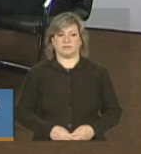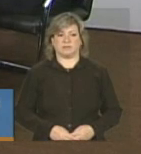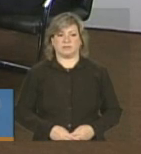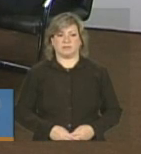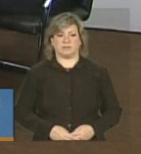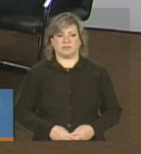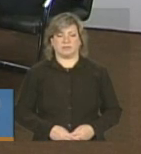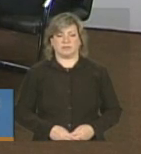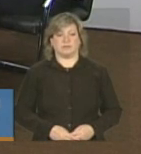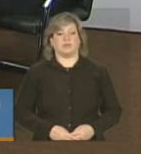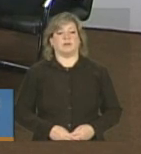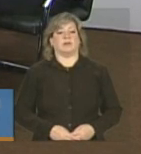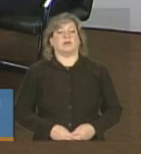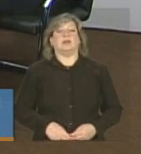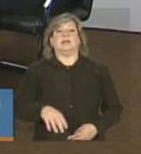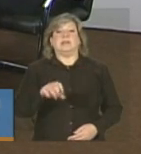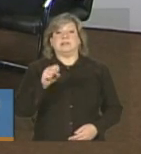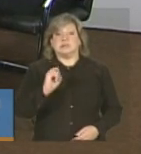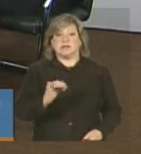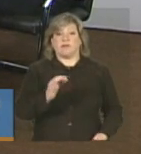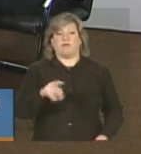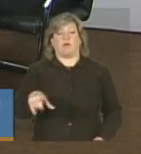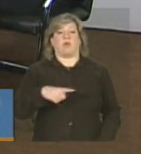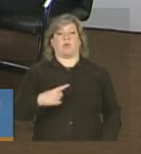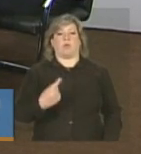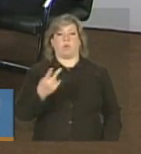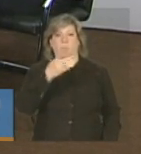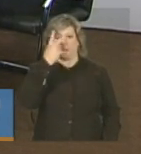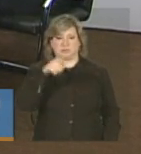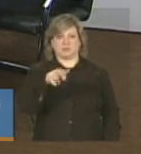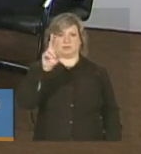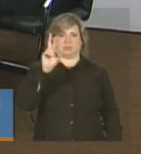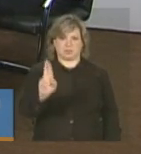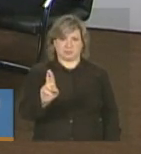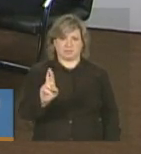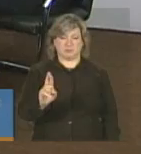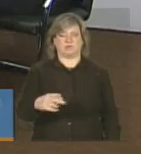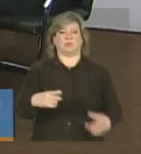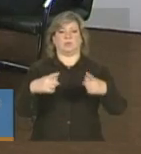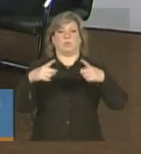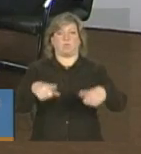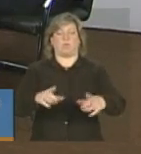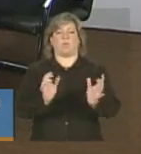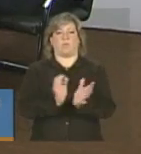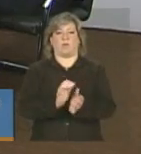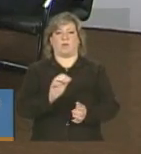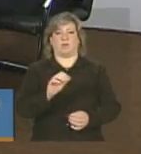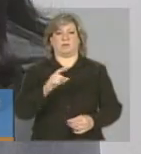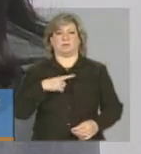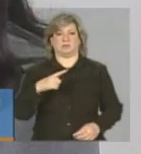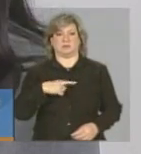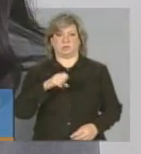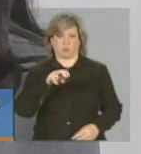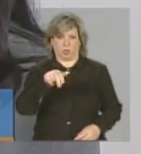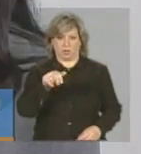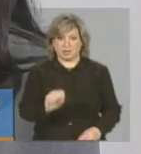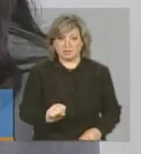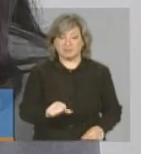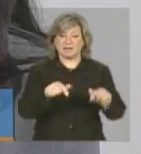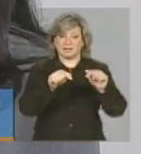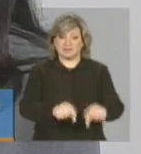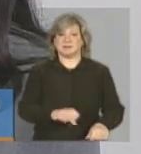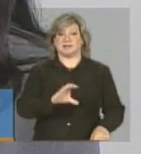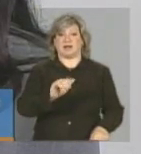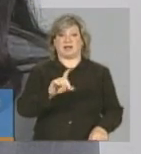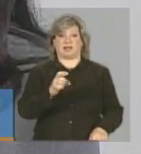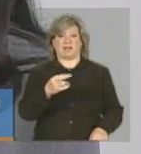Então, se se tratar de um representante de uma entidade de assistência social, uma entidade privada do SUAS, o cadastro vai